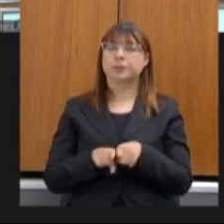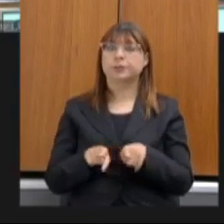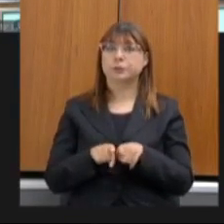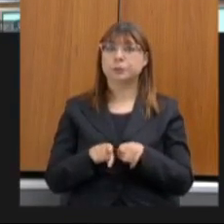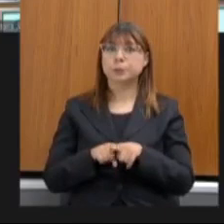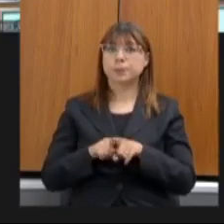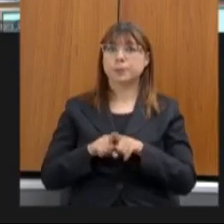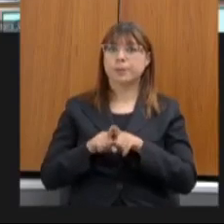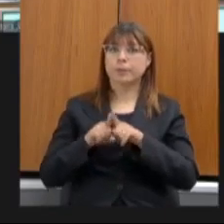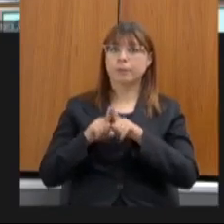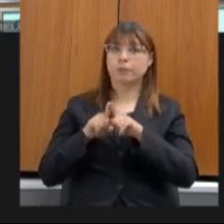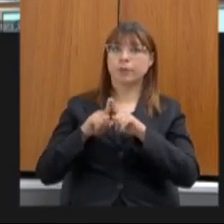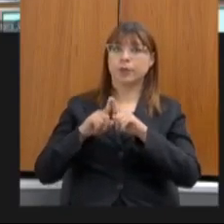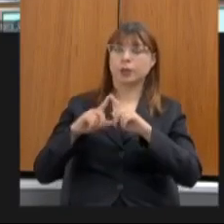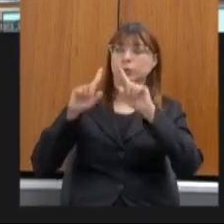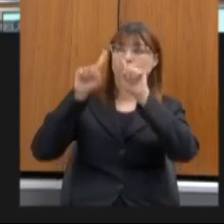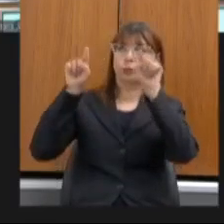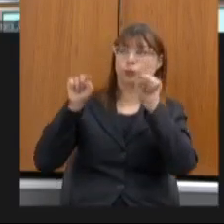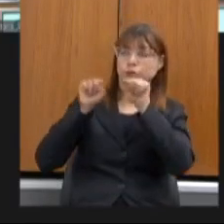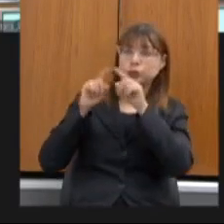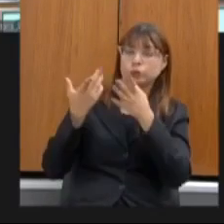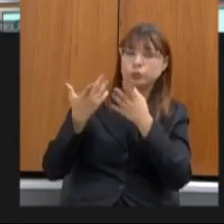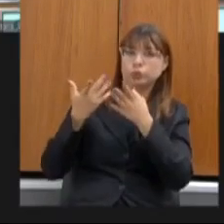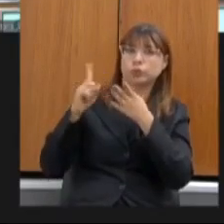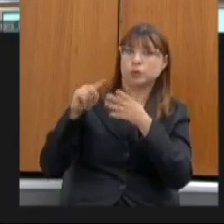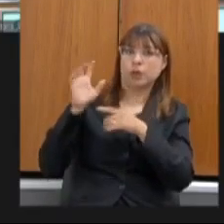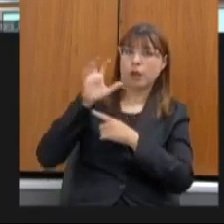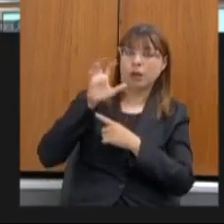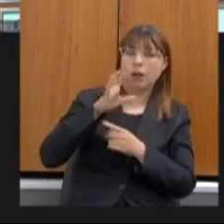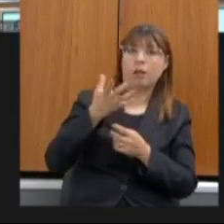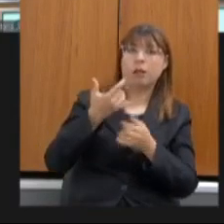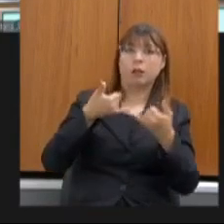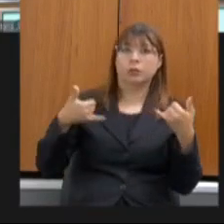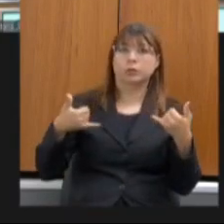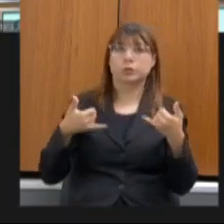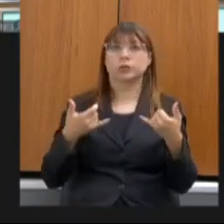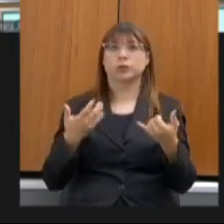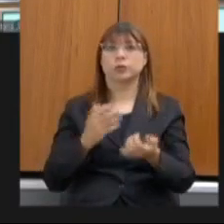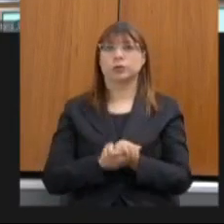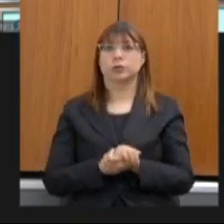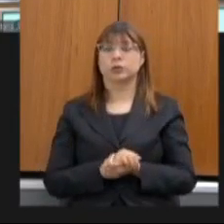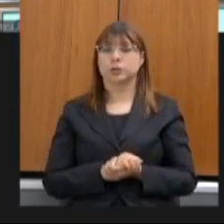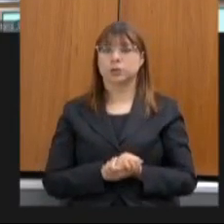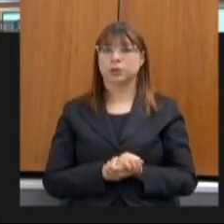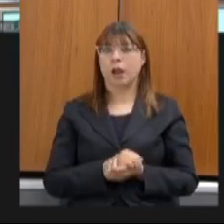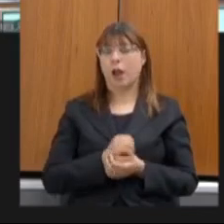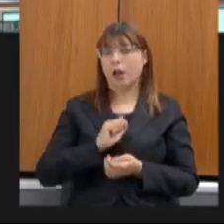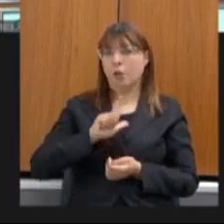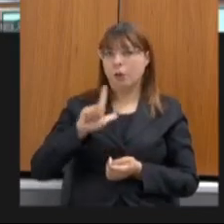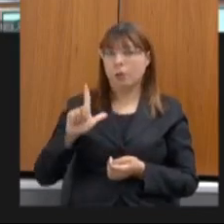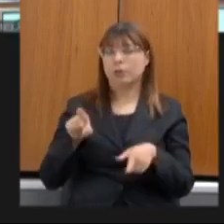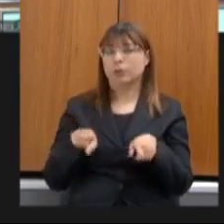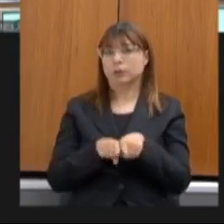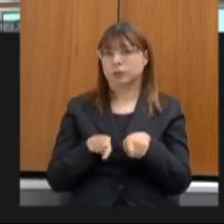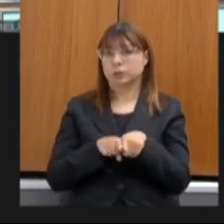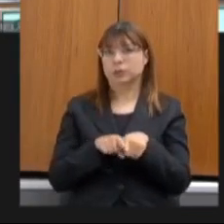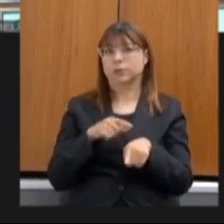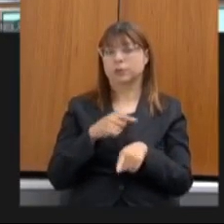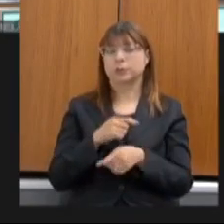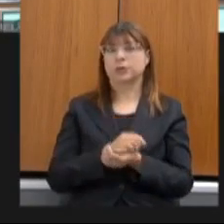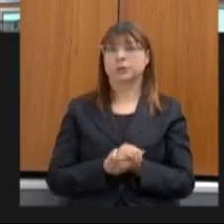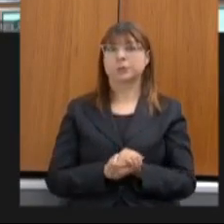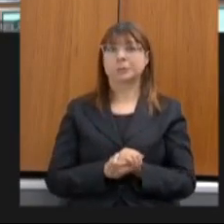transformadores né Nós passaremos de 10.7 42 cms né para 12 pontos Oi